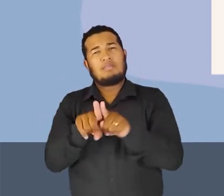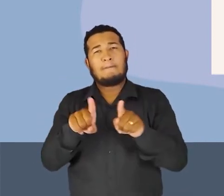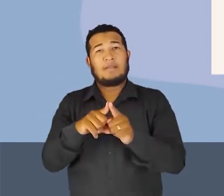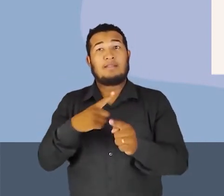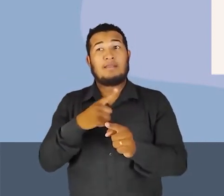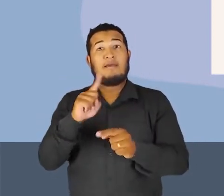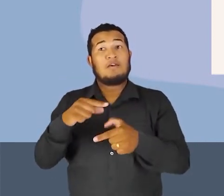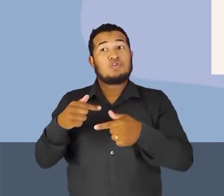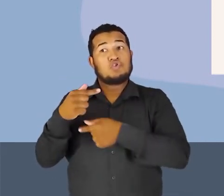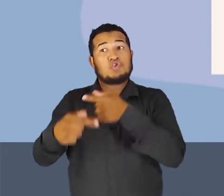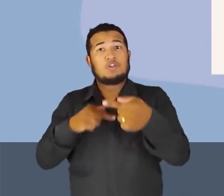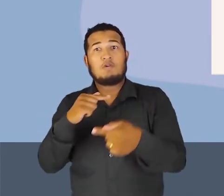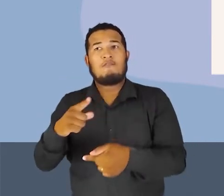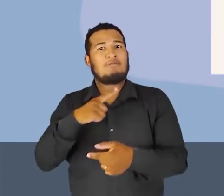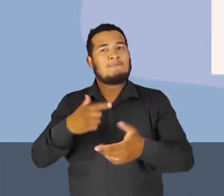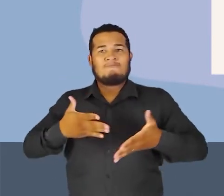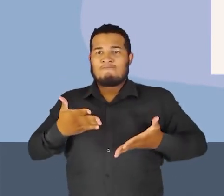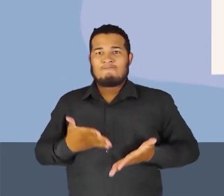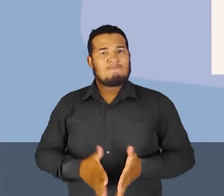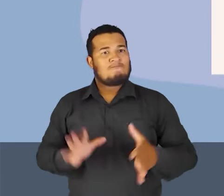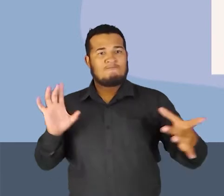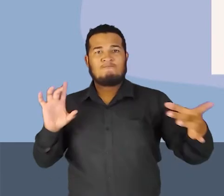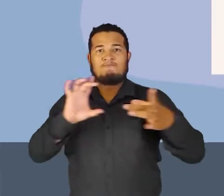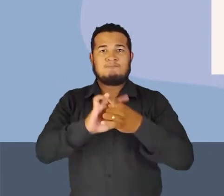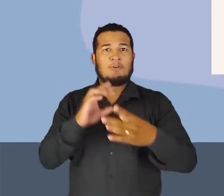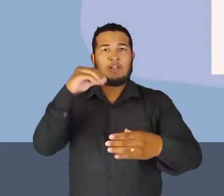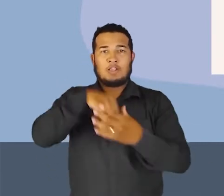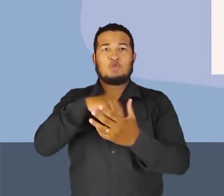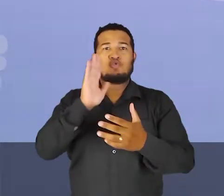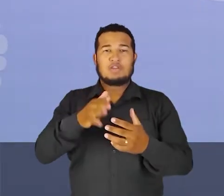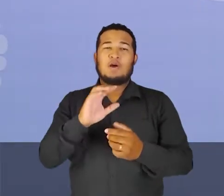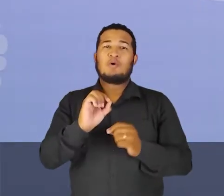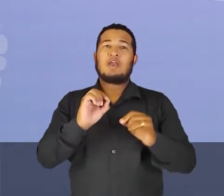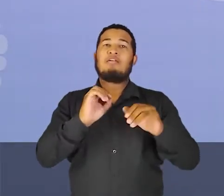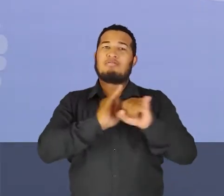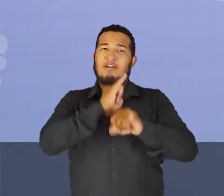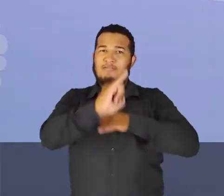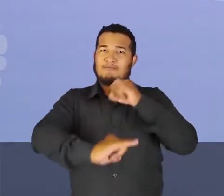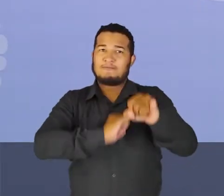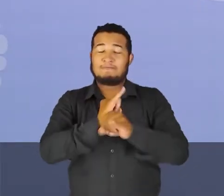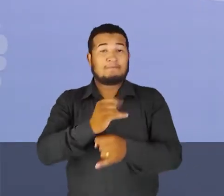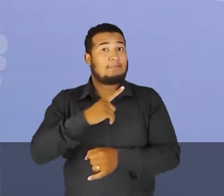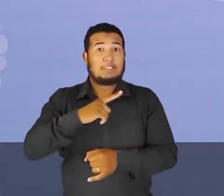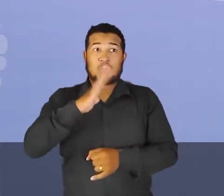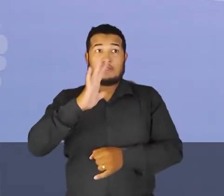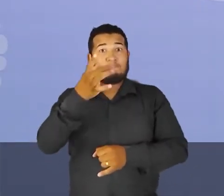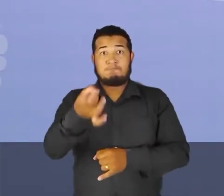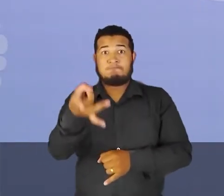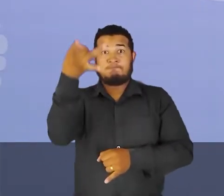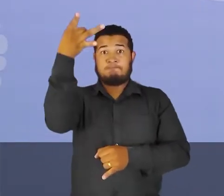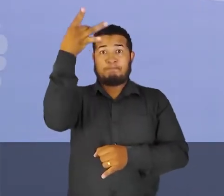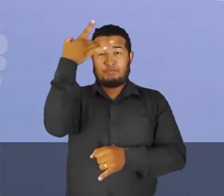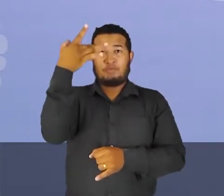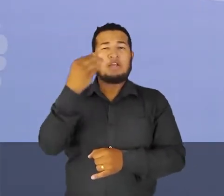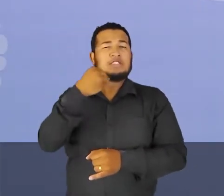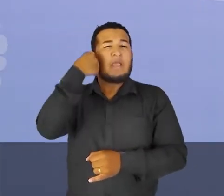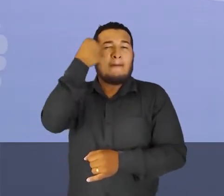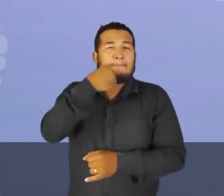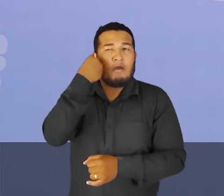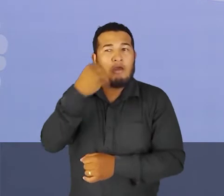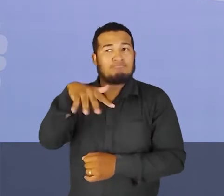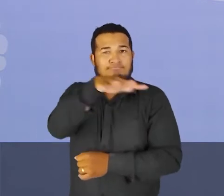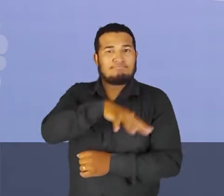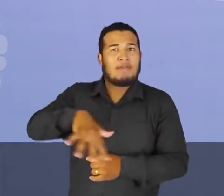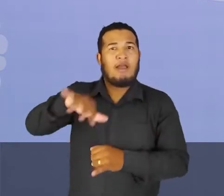possam aparecer, são gerações que já nascem no meio digital, são gerações que já têm, né, plenamente essa